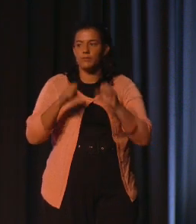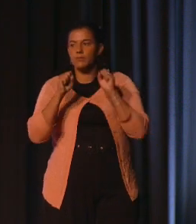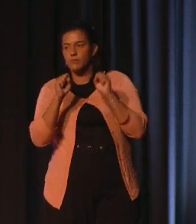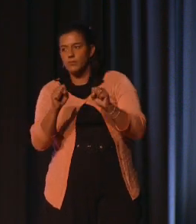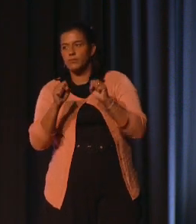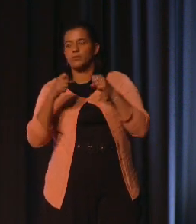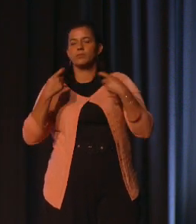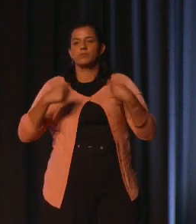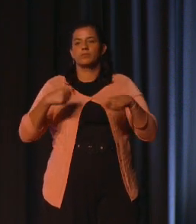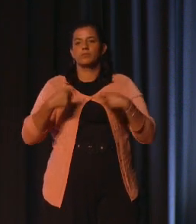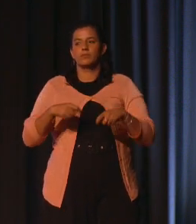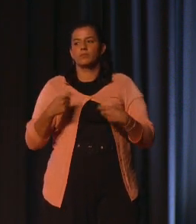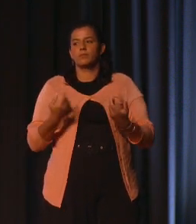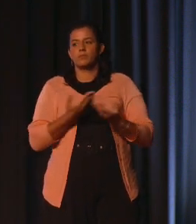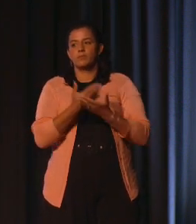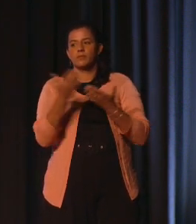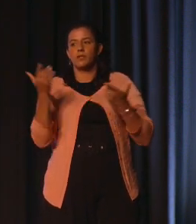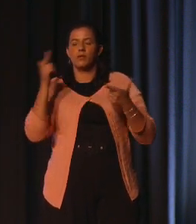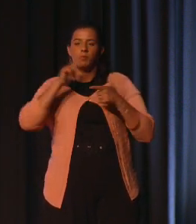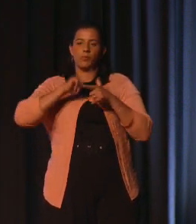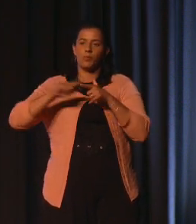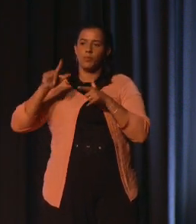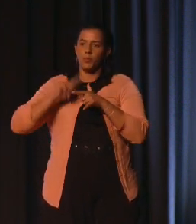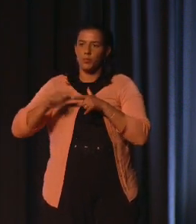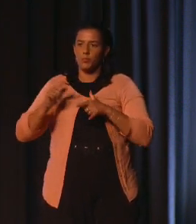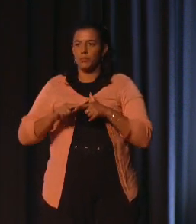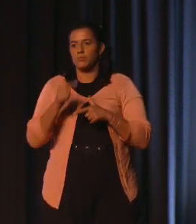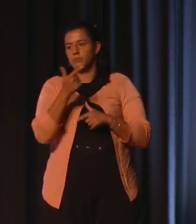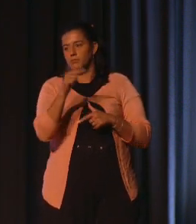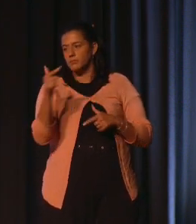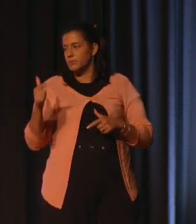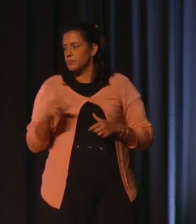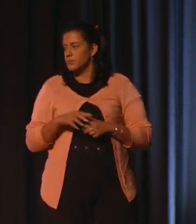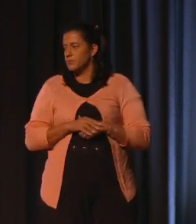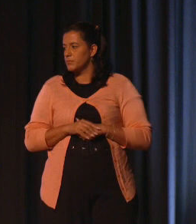botar aparelho ortodôntico, então não existe nenhuma contraindicação.